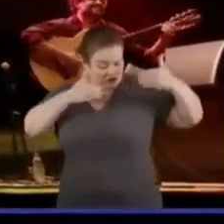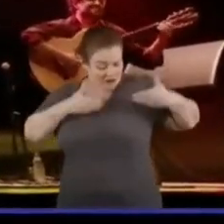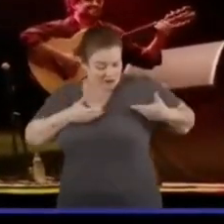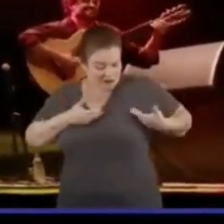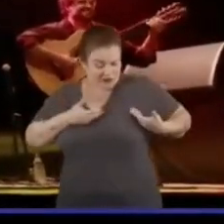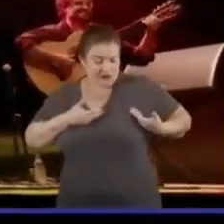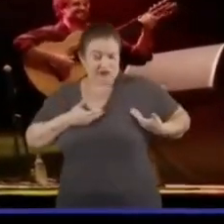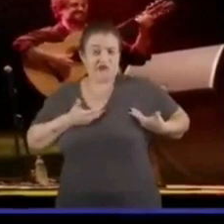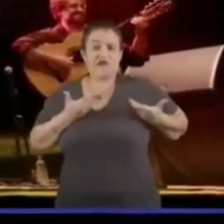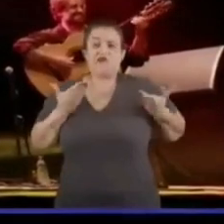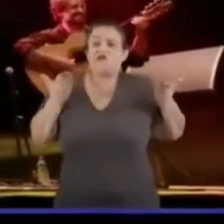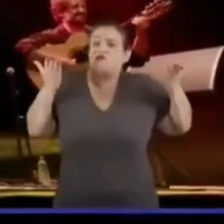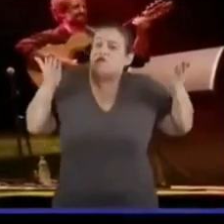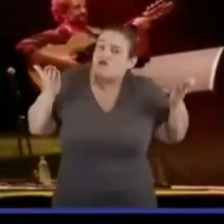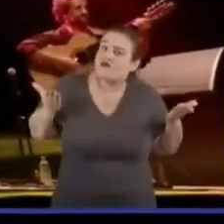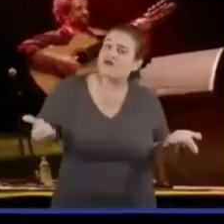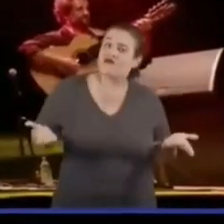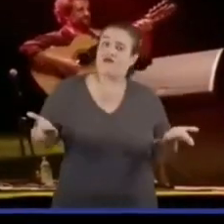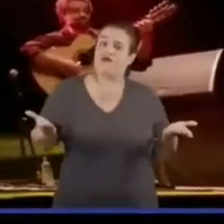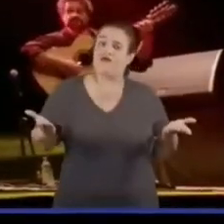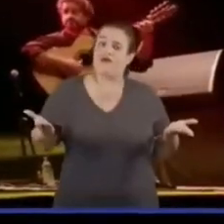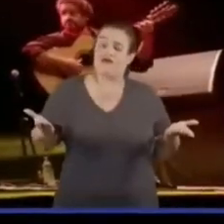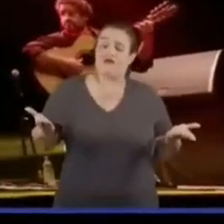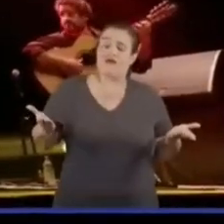Não sei porquê,